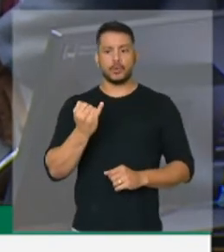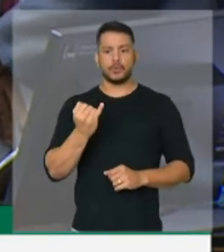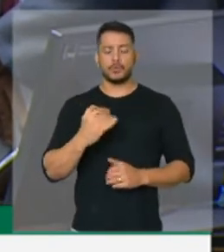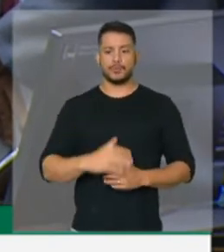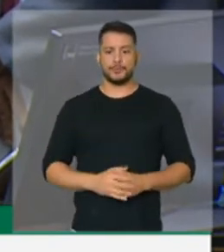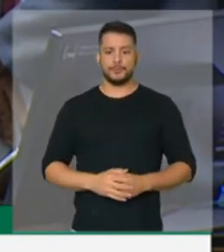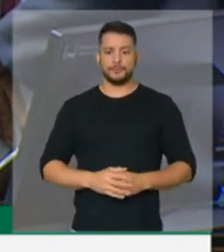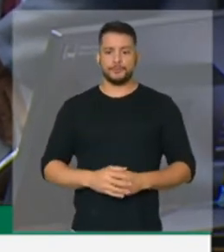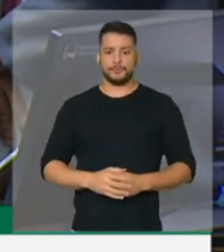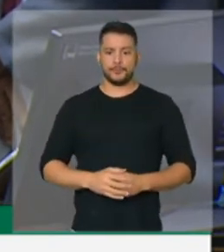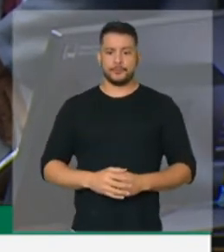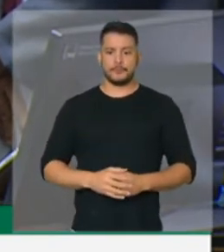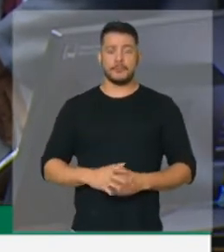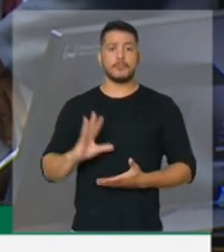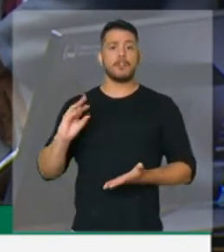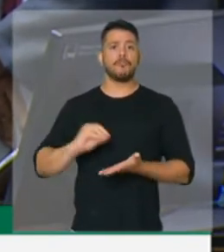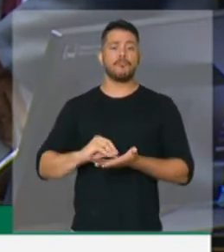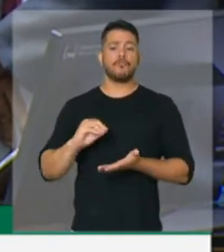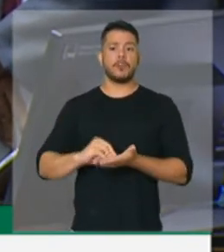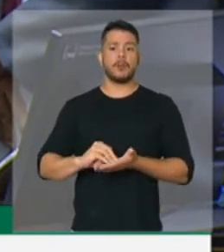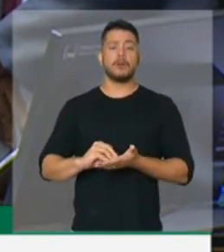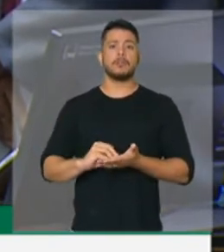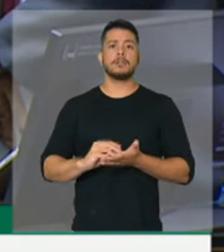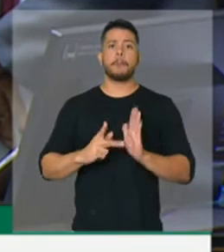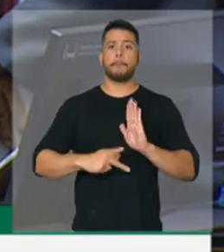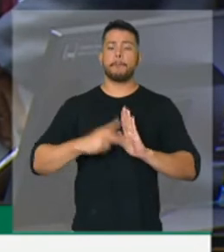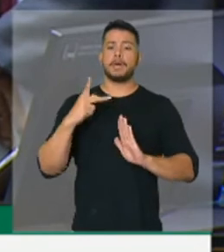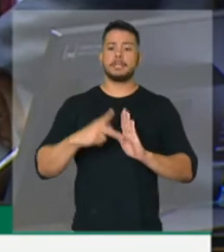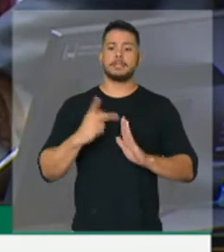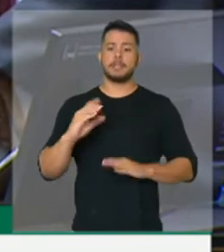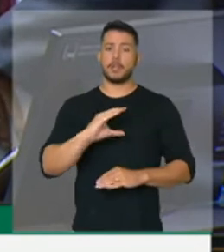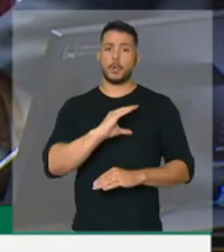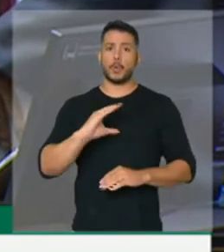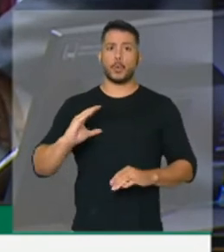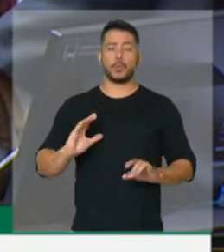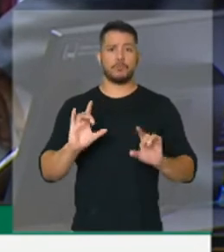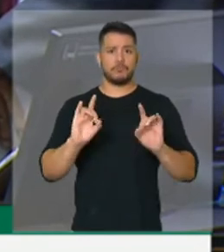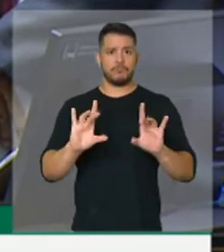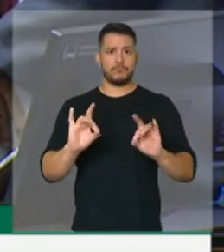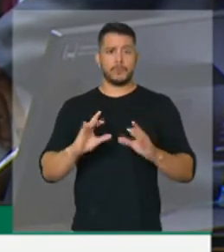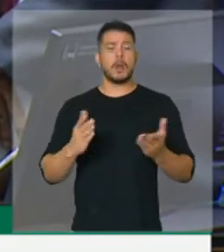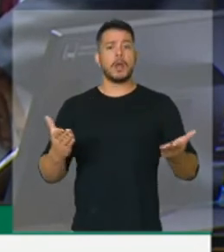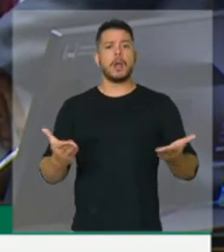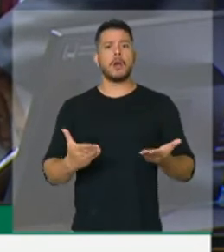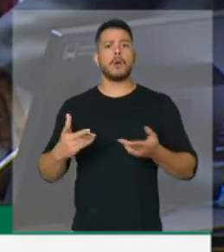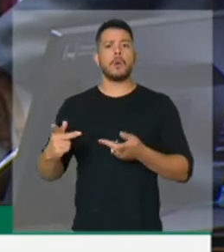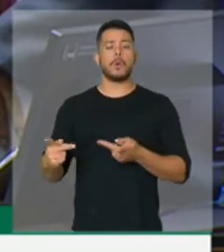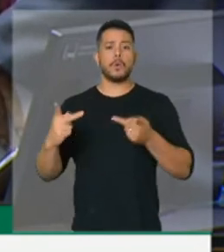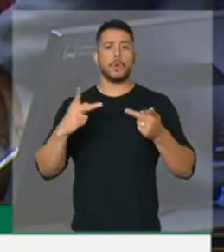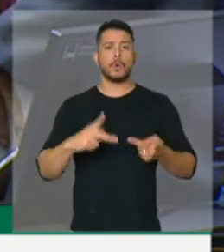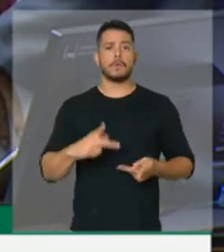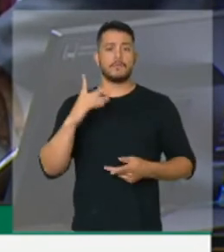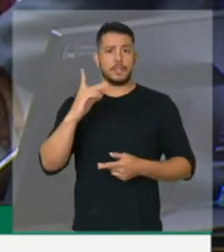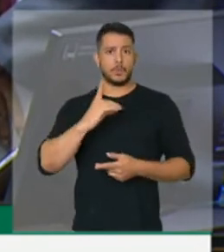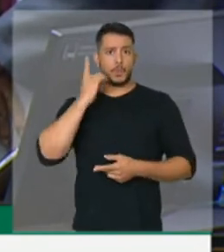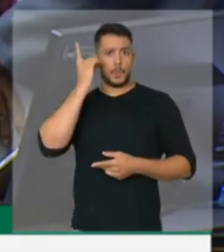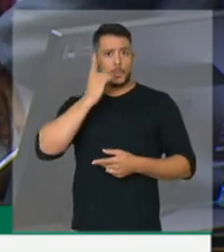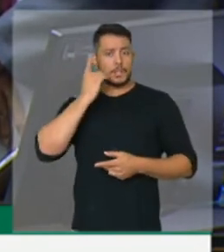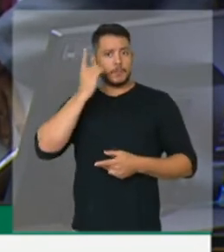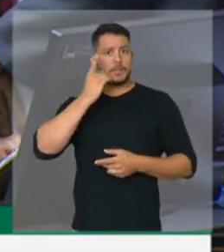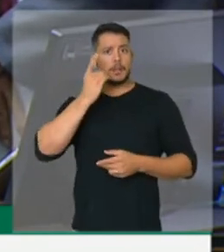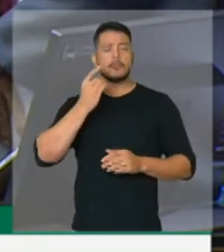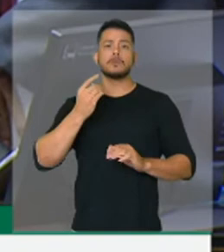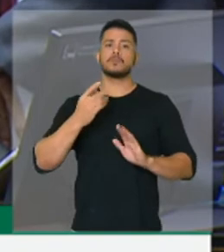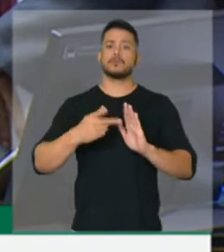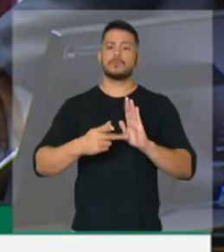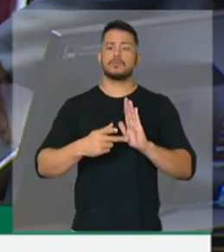Vicentinho Júnior, pendente de parecer da Comissão Especial. Para oferecer parecer à proposta de emenda à Constituição e à emenda pela Comissão Especial, concedo a